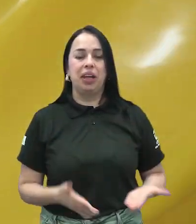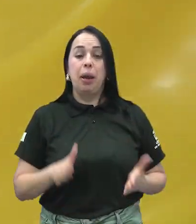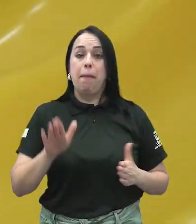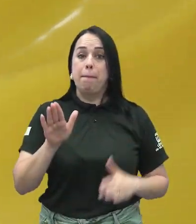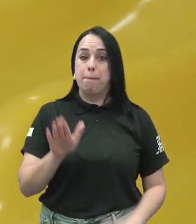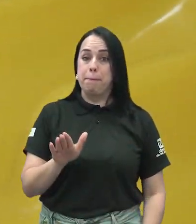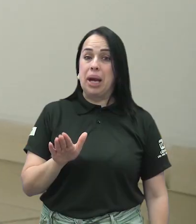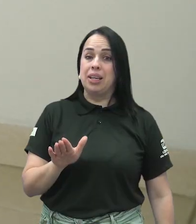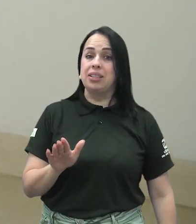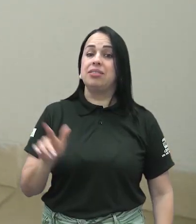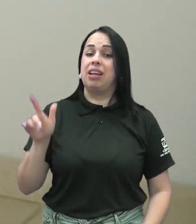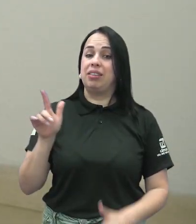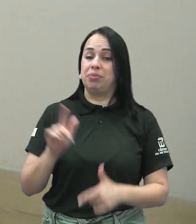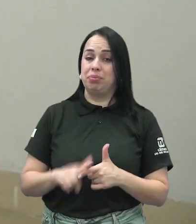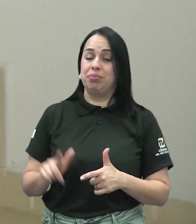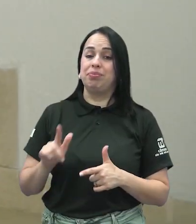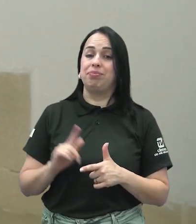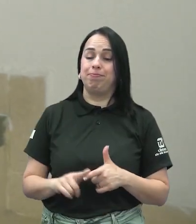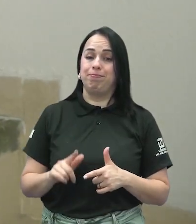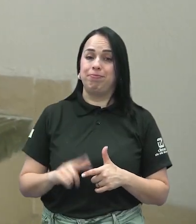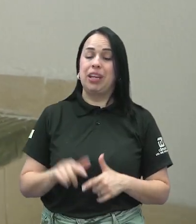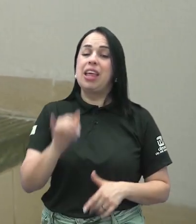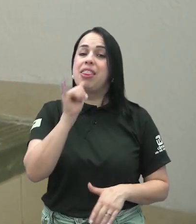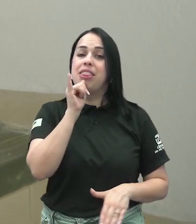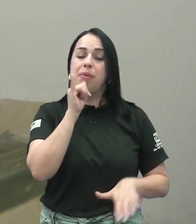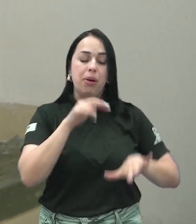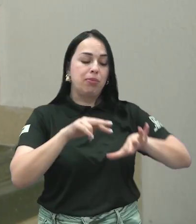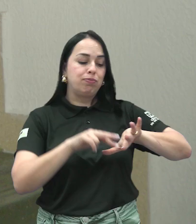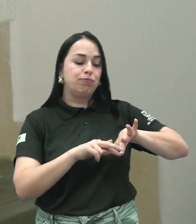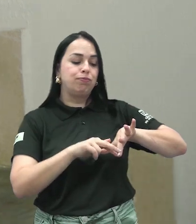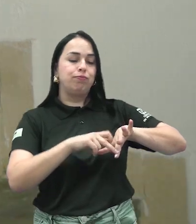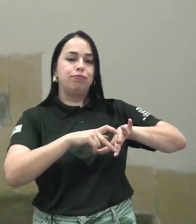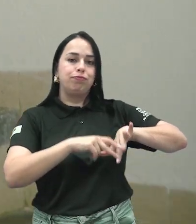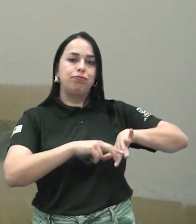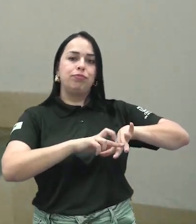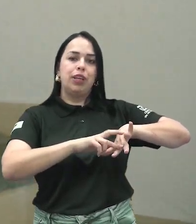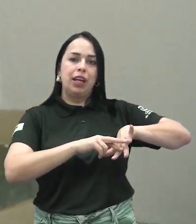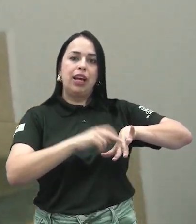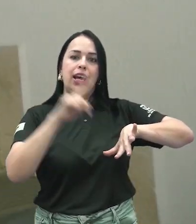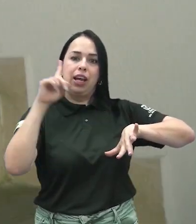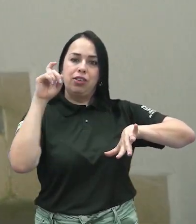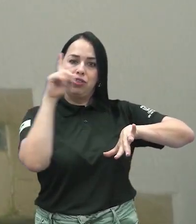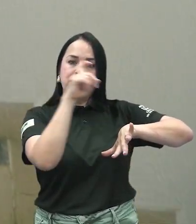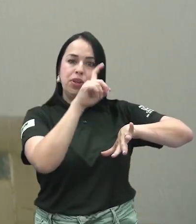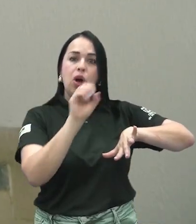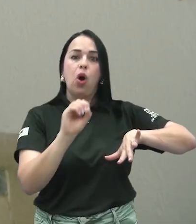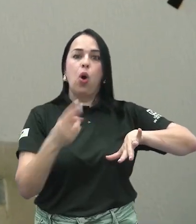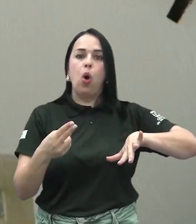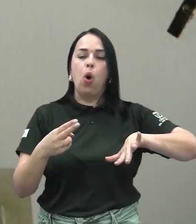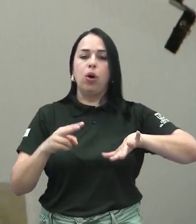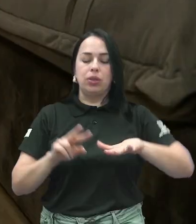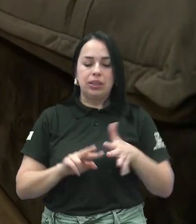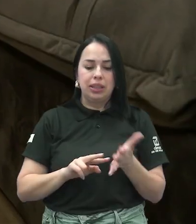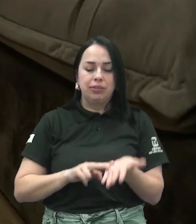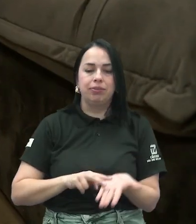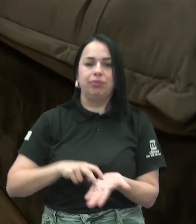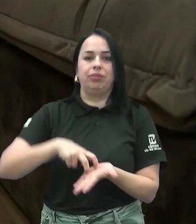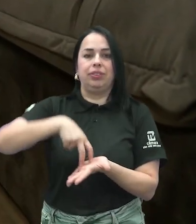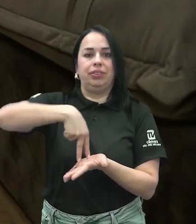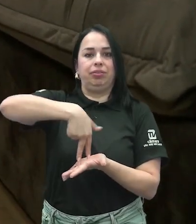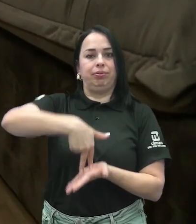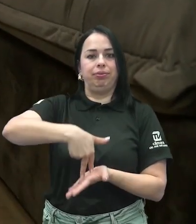escorregador. Mas enfrenta dificuldades em tarefas simples, como subir escadas ou